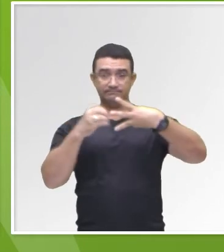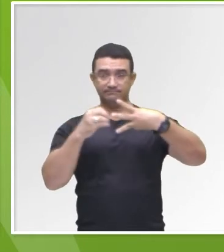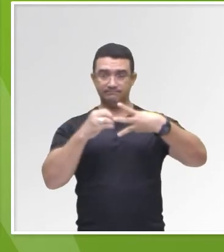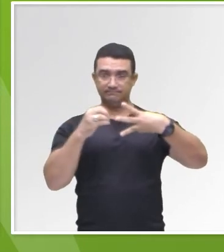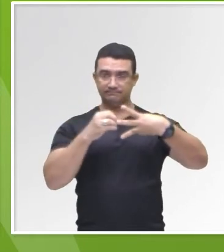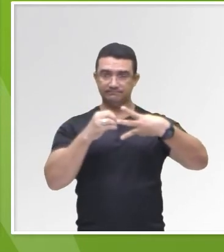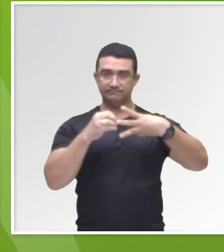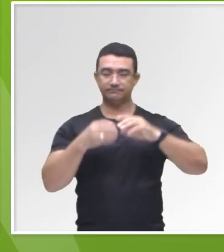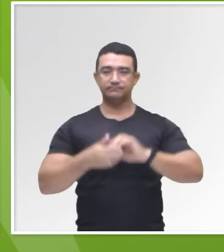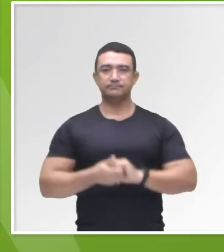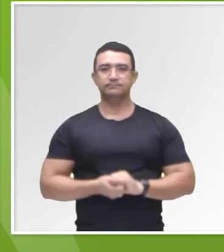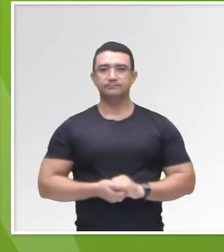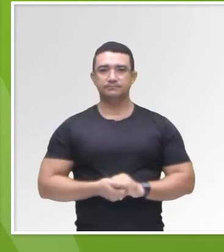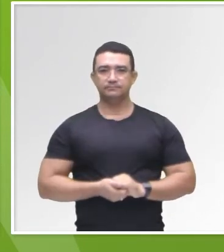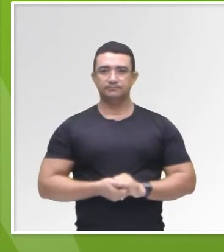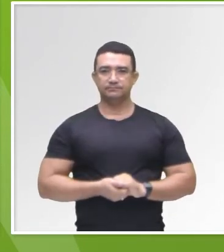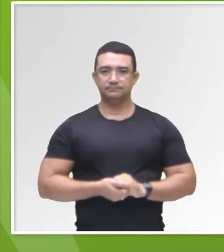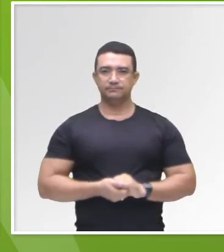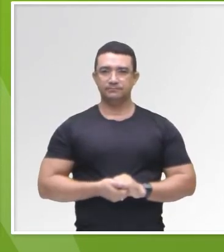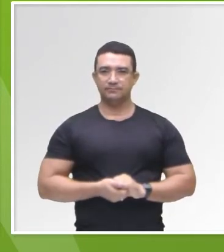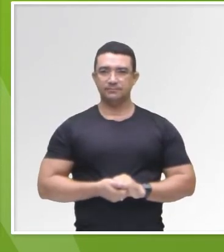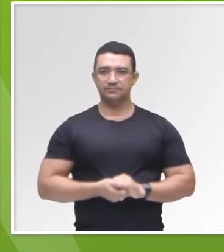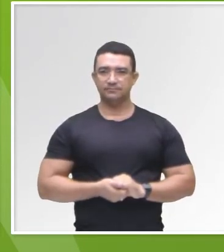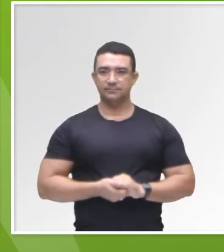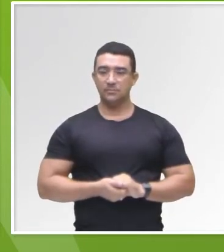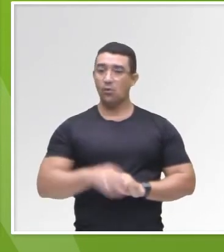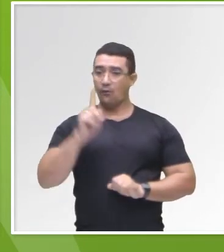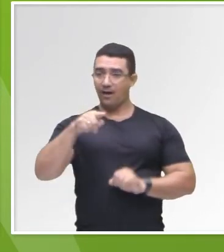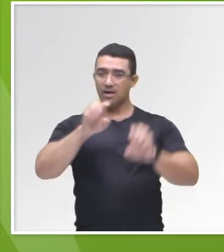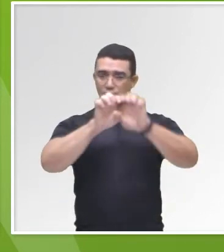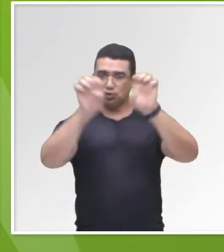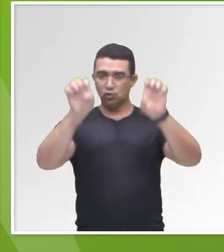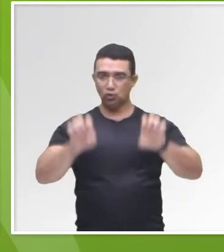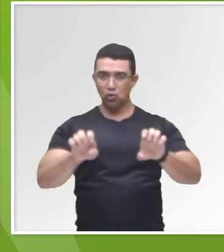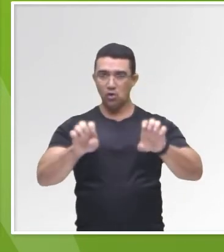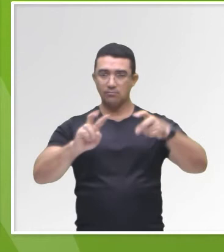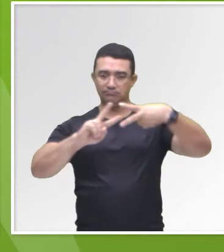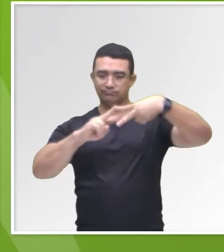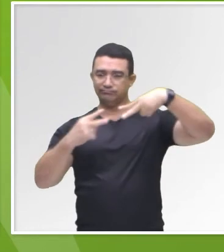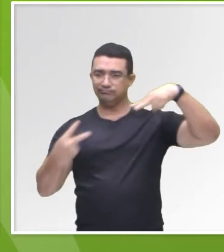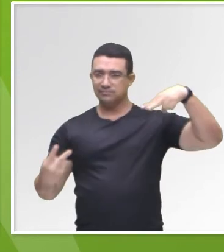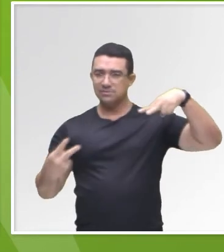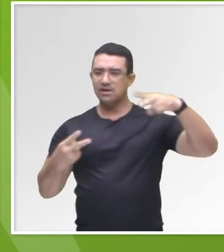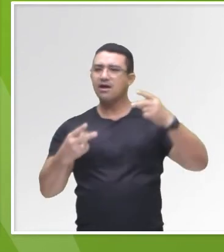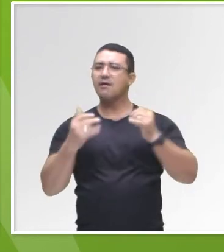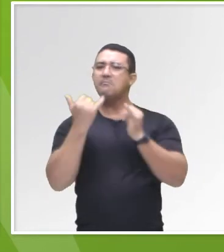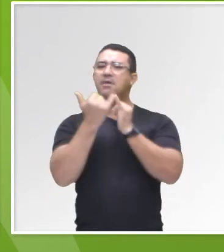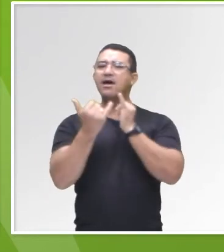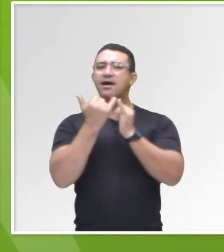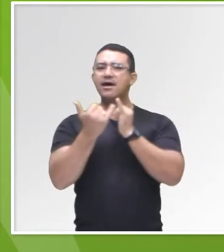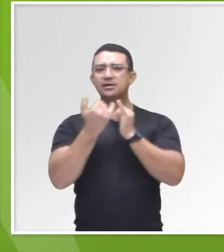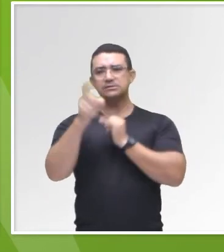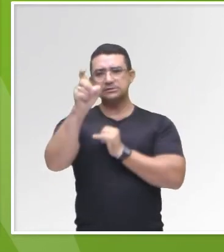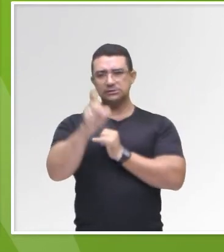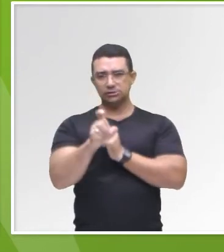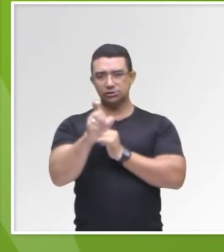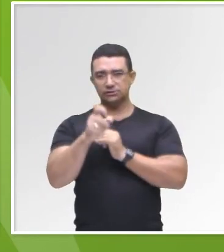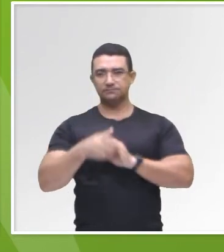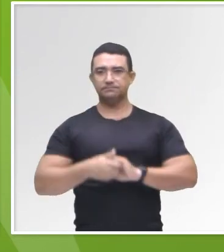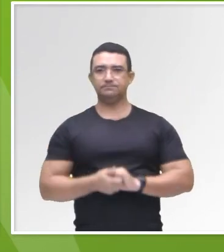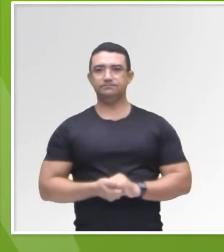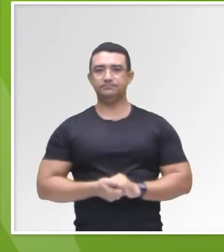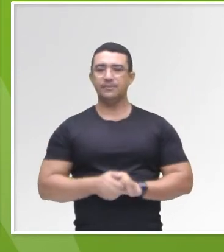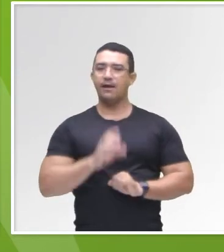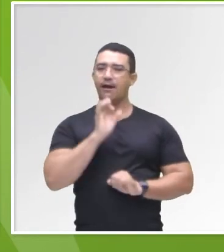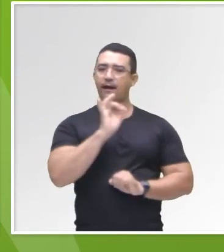O cromossomo, como nós estudamos, ele apresenta essa estrutura aqui, né? Como se fosse um X, certo? E aí,